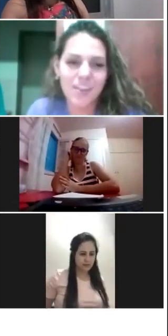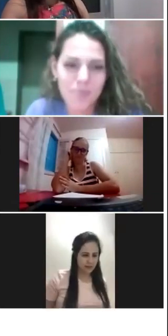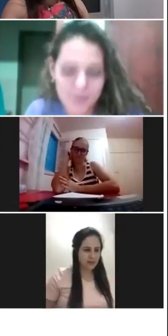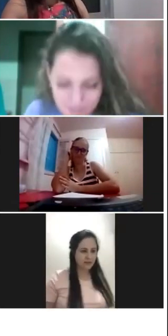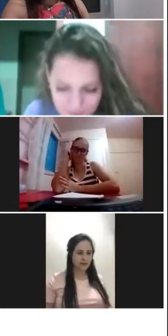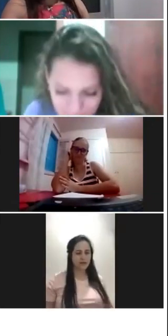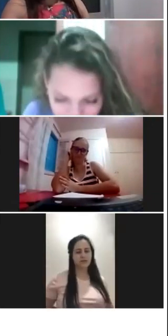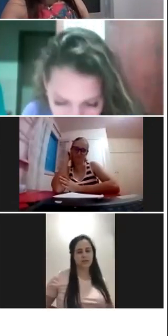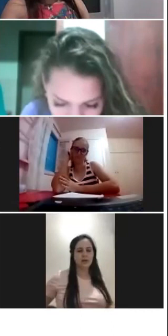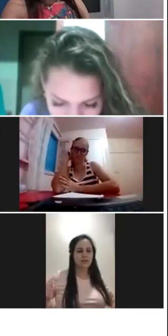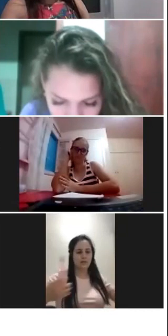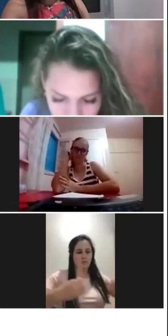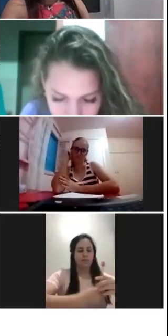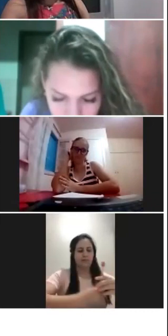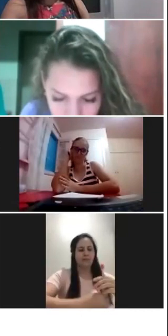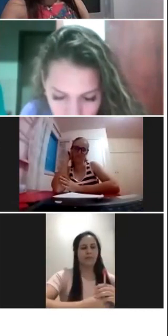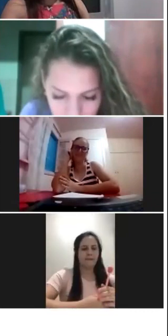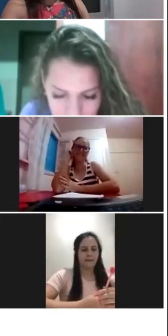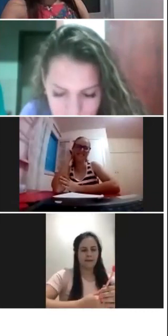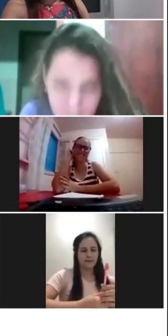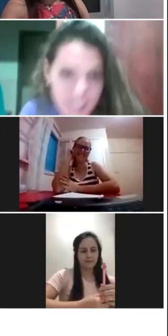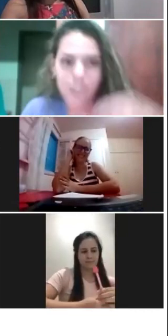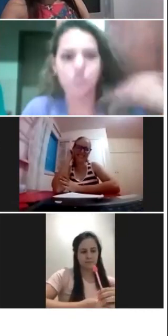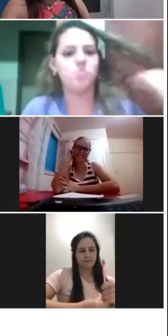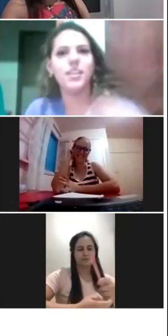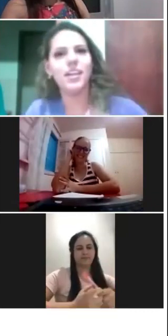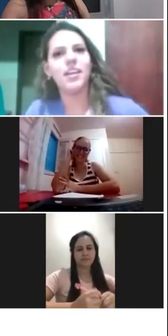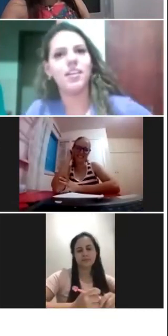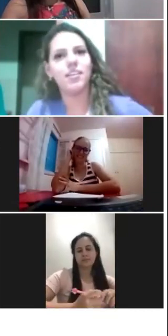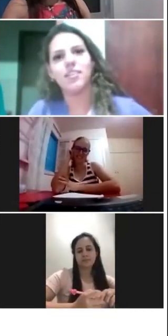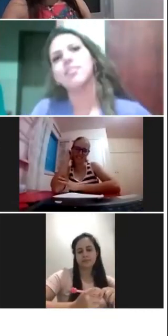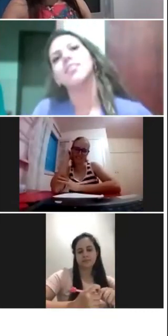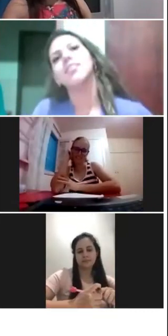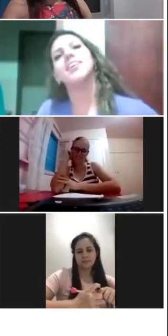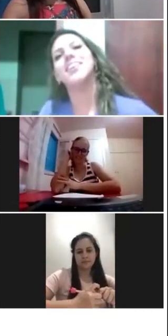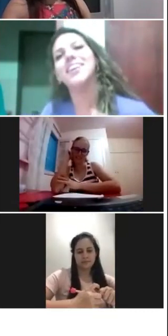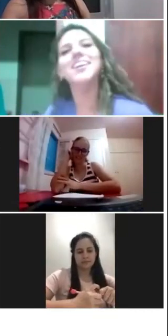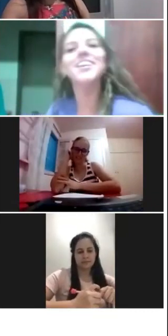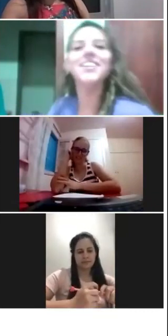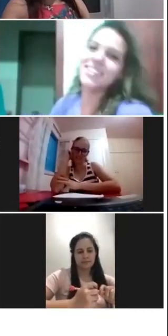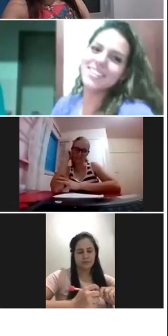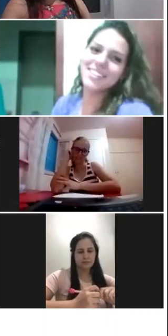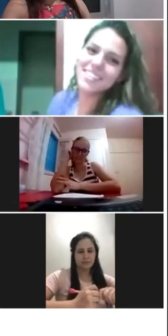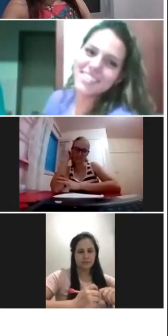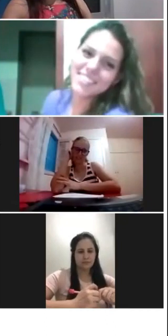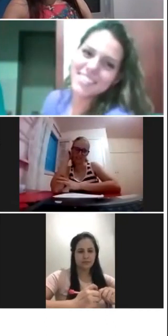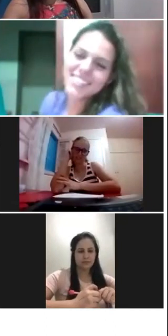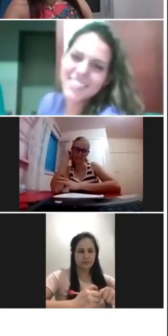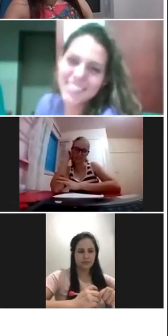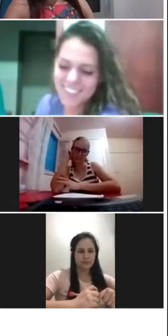Ai, professor. Peraí. A adenina vai se ligar com a timina, né? Então, a resposta certa...